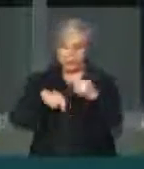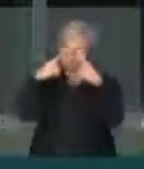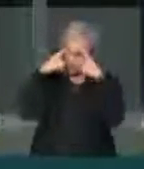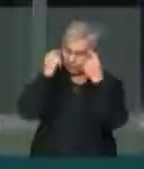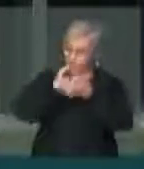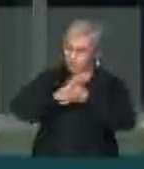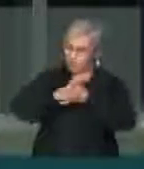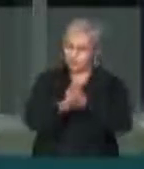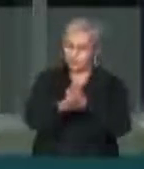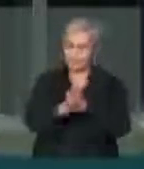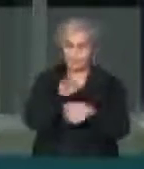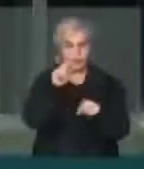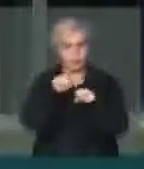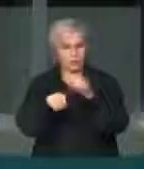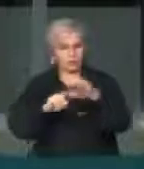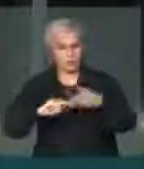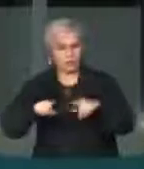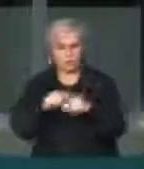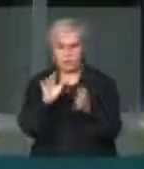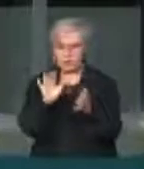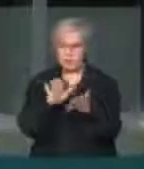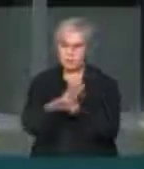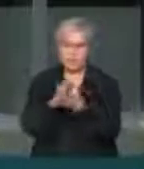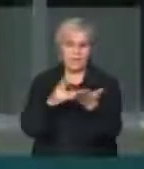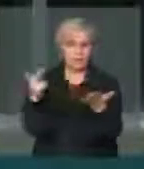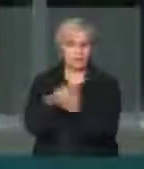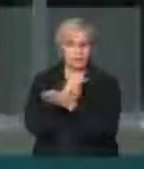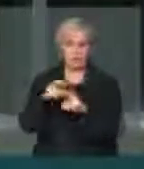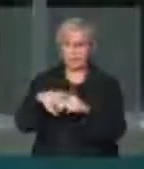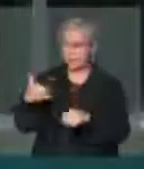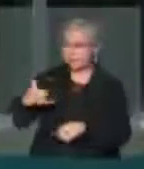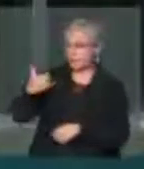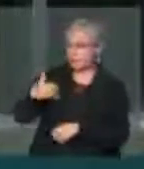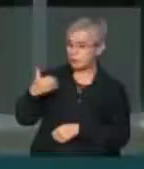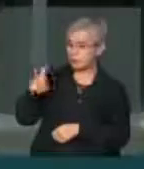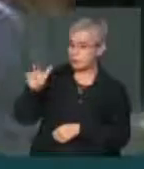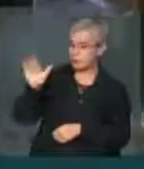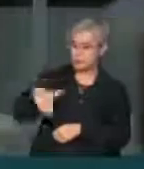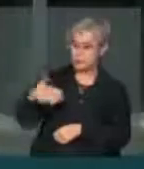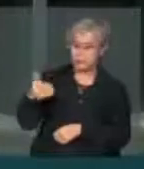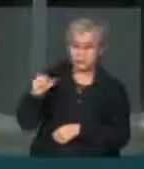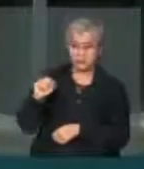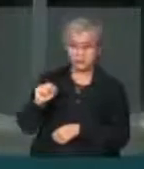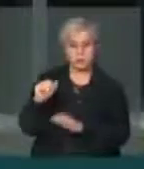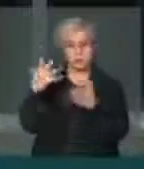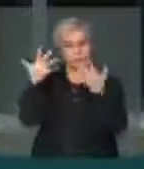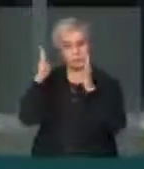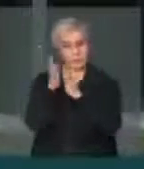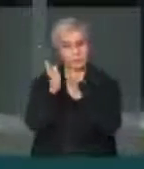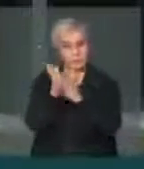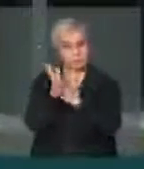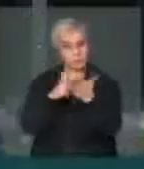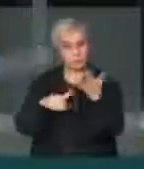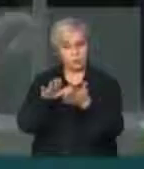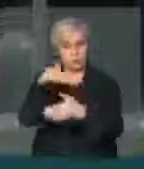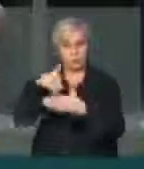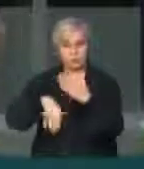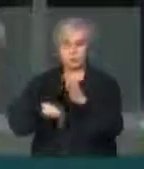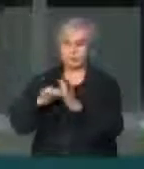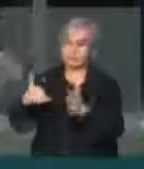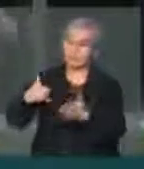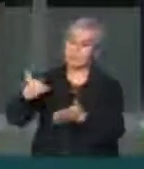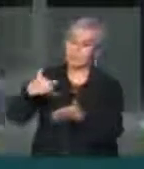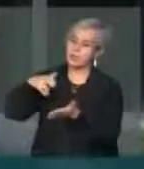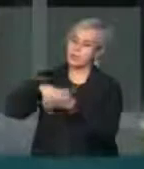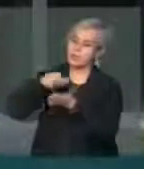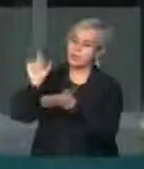cruel e permanecendo impune. Então, viva aos parlamentares que votaram e aprovaram a redução da maioridade penal. Quero aqui enaltecer